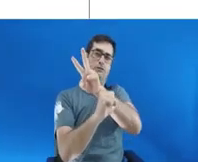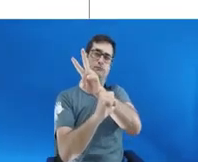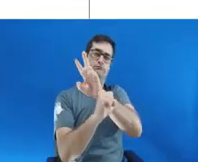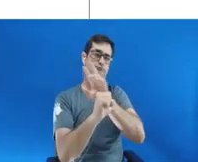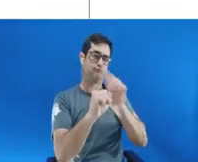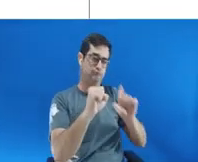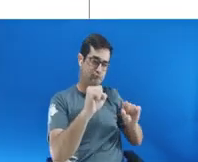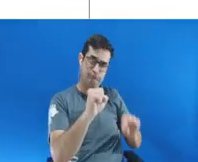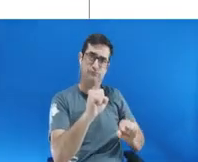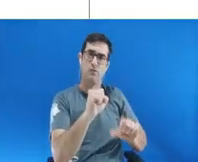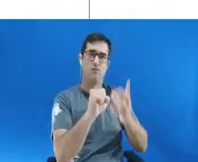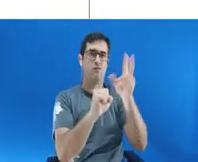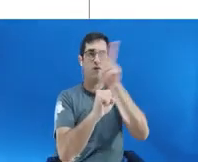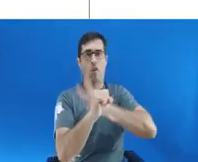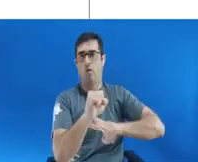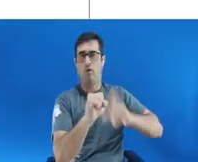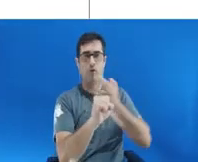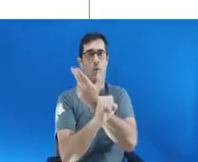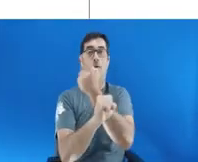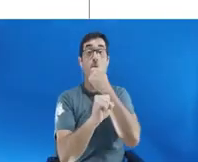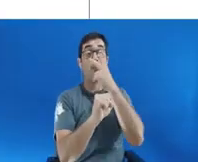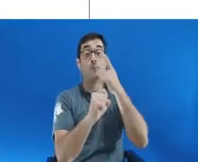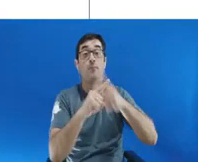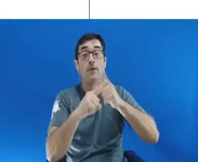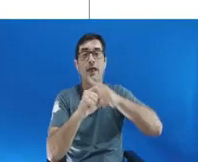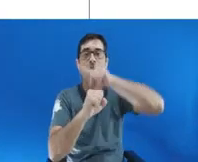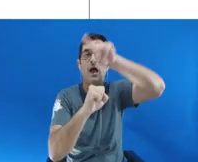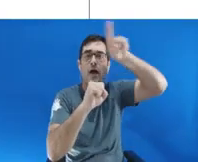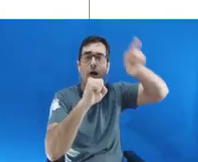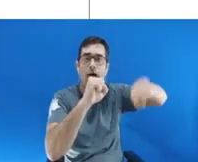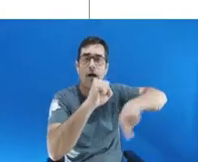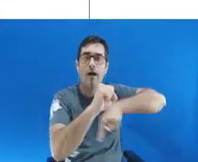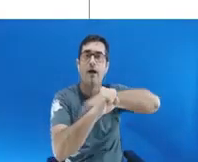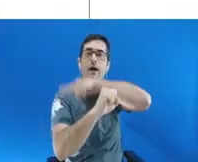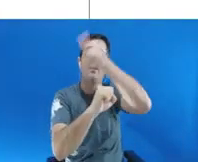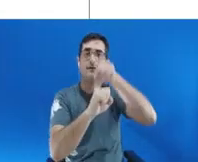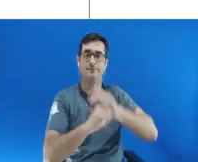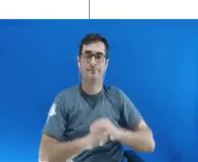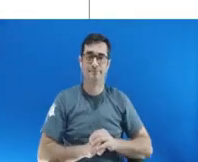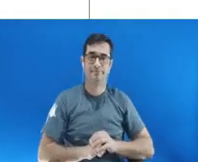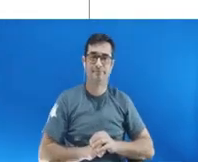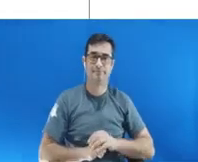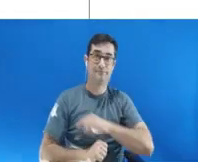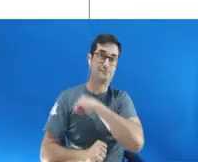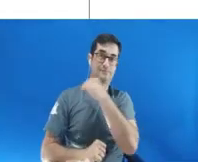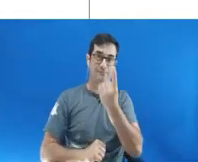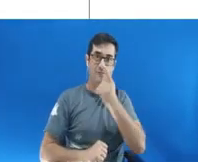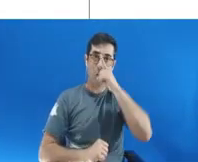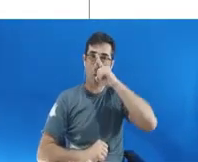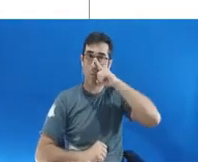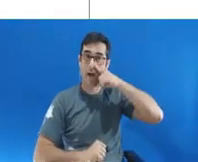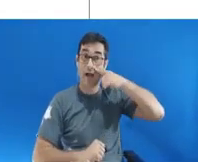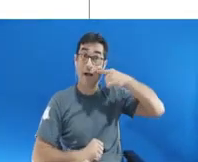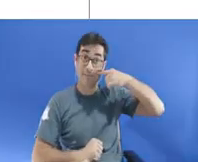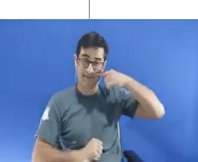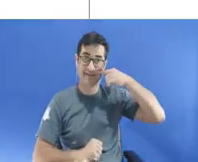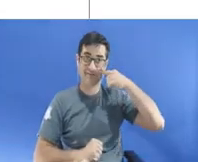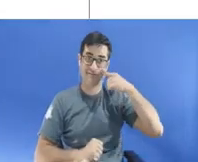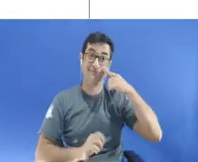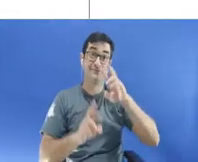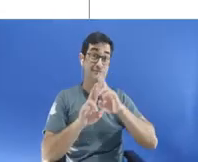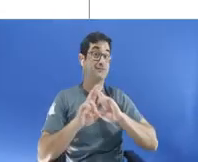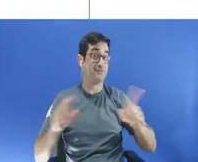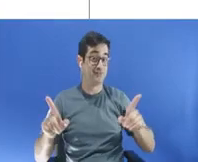elétron aqui, ele vai sentir uma atração pelo núcleo. Agora, se eu colocar aqui, que é exatamente quando ele muda de